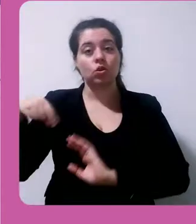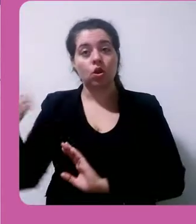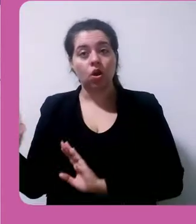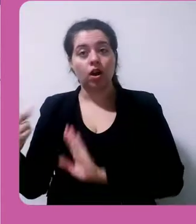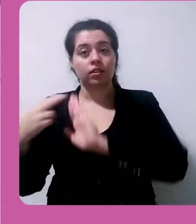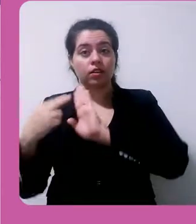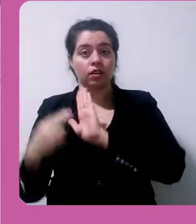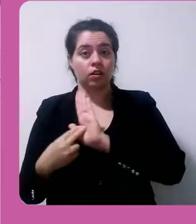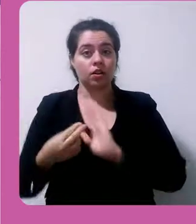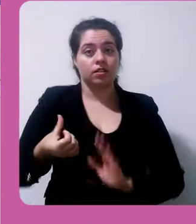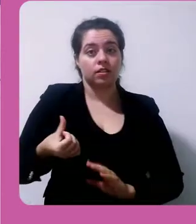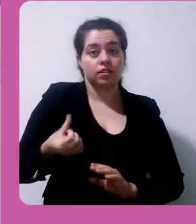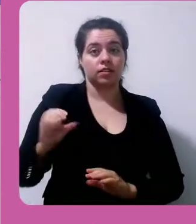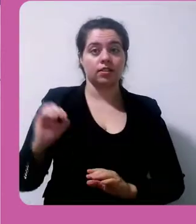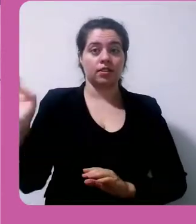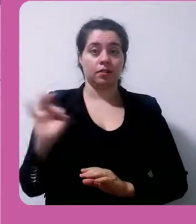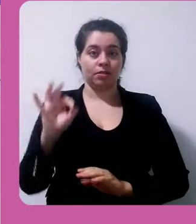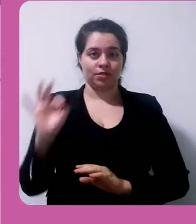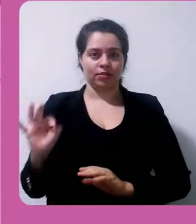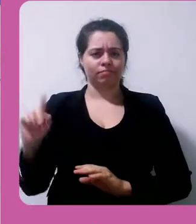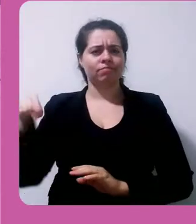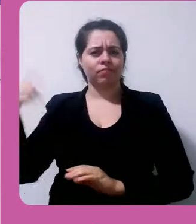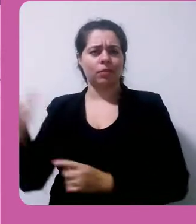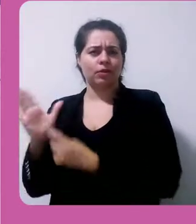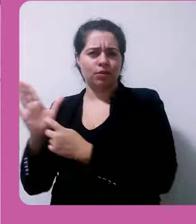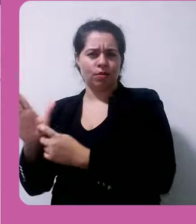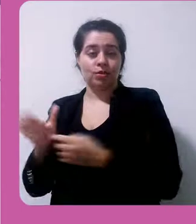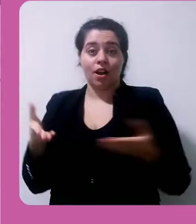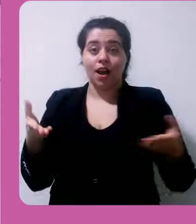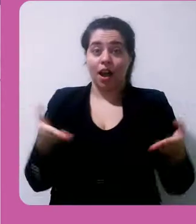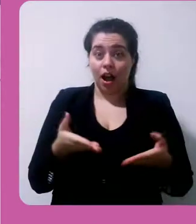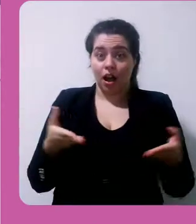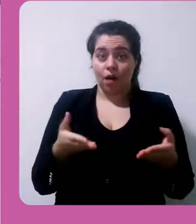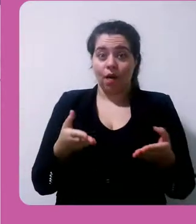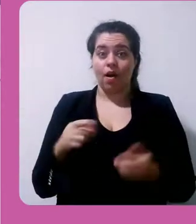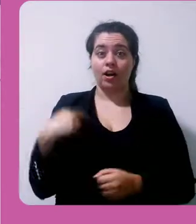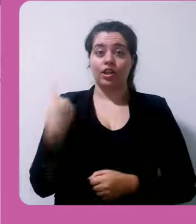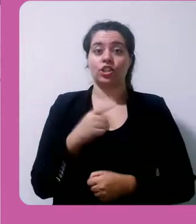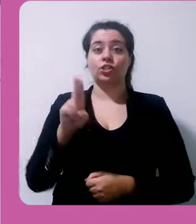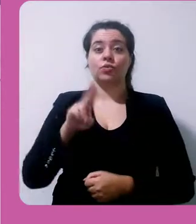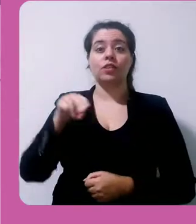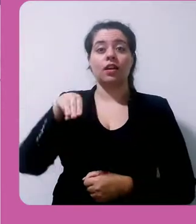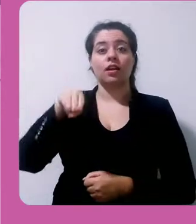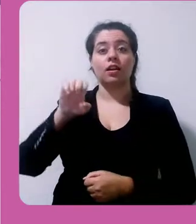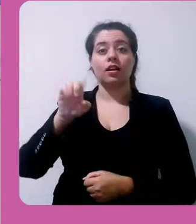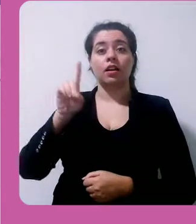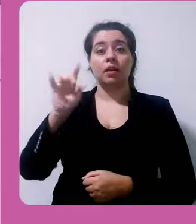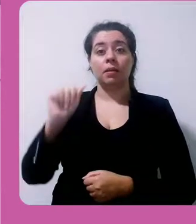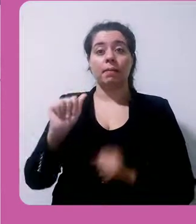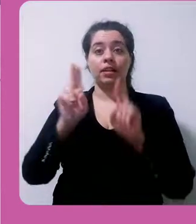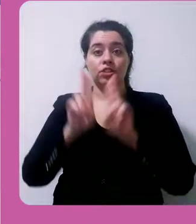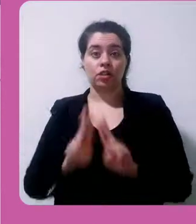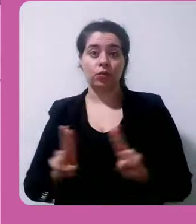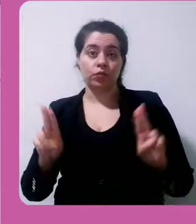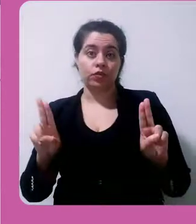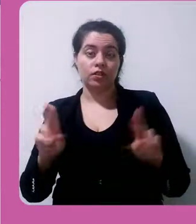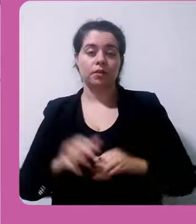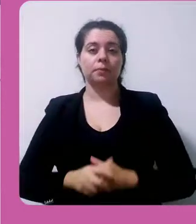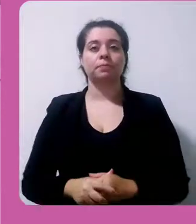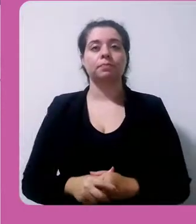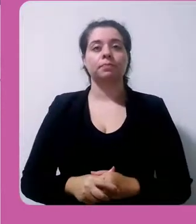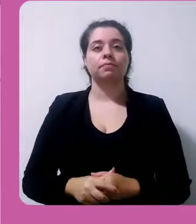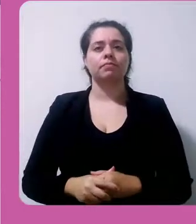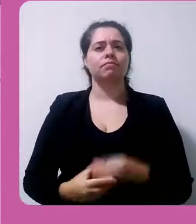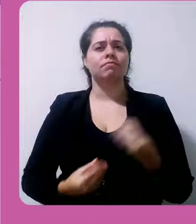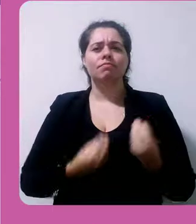nota média da UFSC. Qual a diferença de média da UFSC por média das notas? Média das